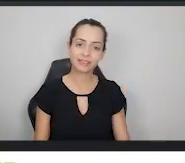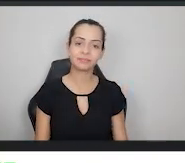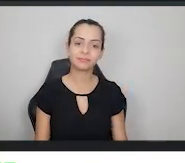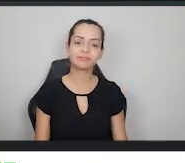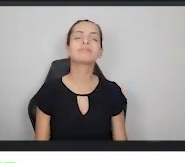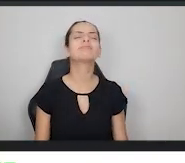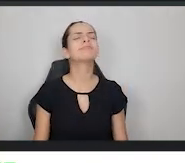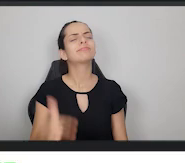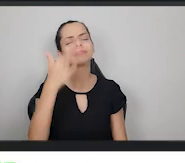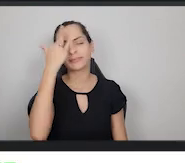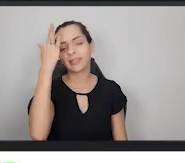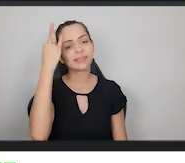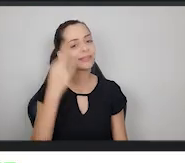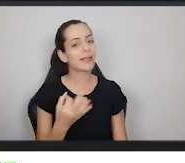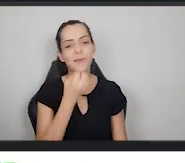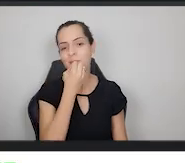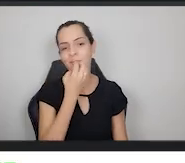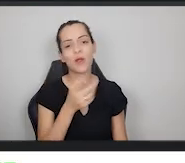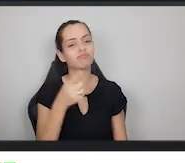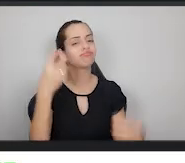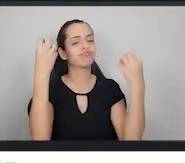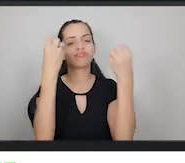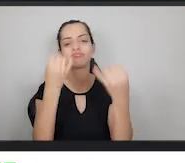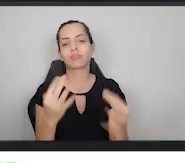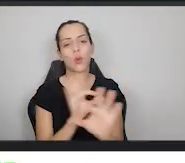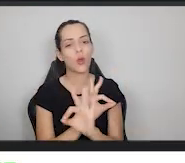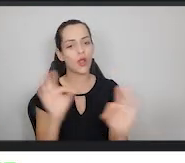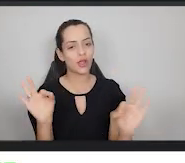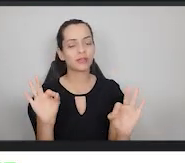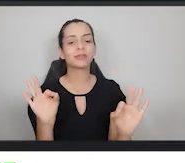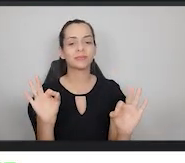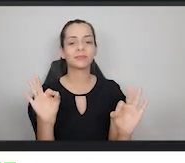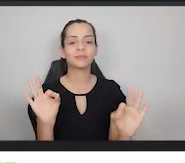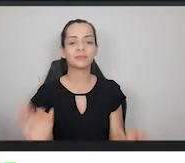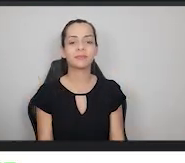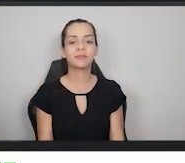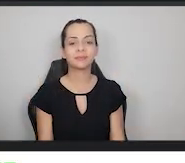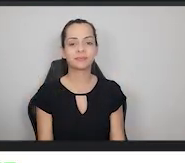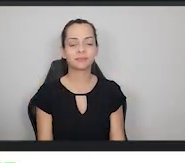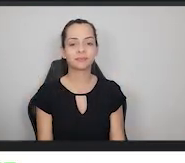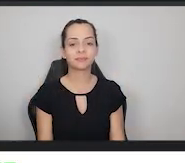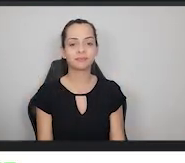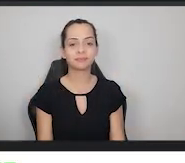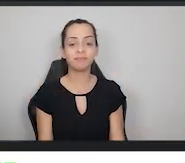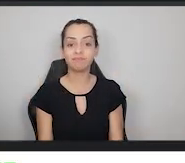pode anotar meu e-mail, é kelly, com um ly, underline,